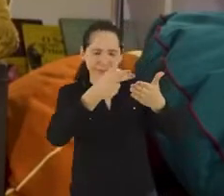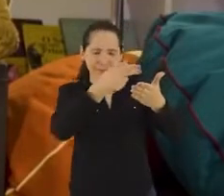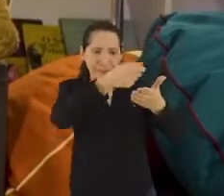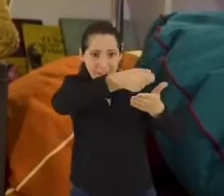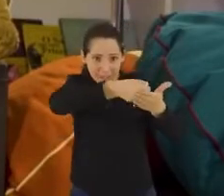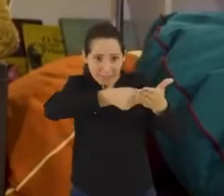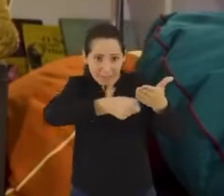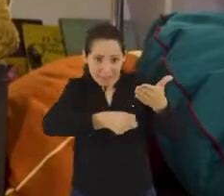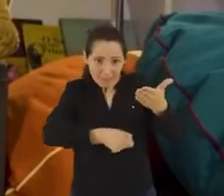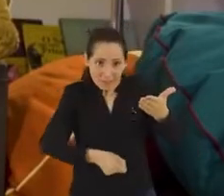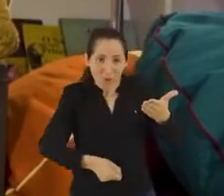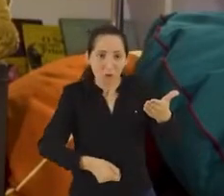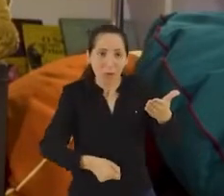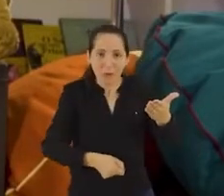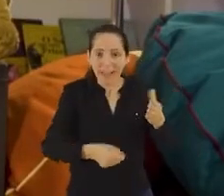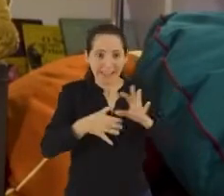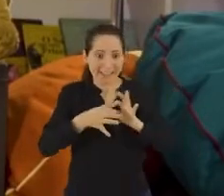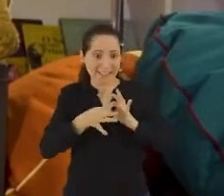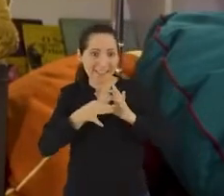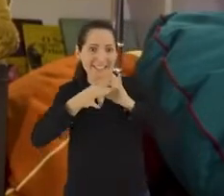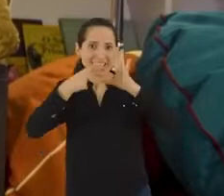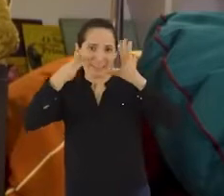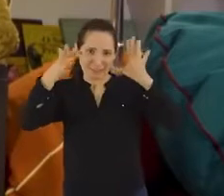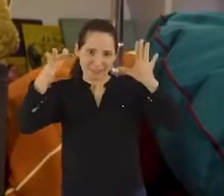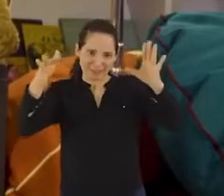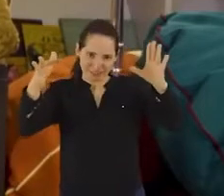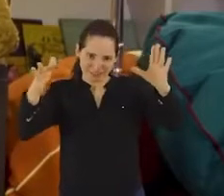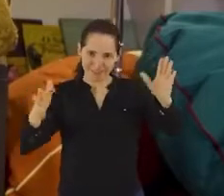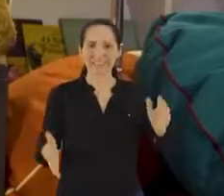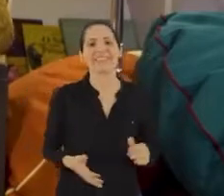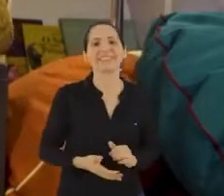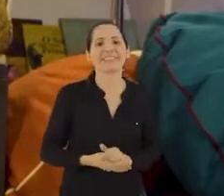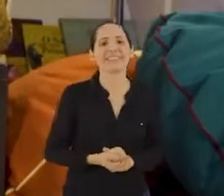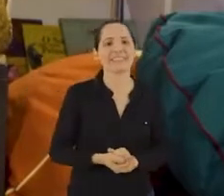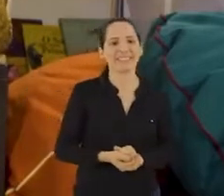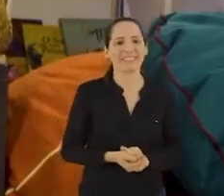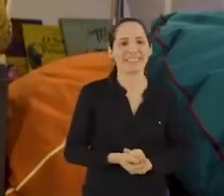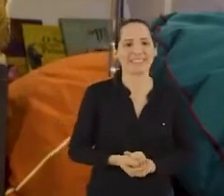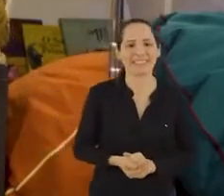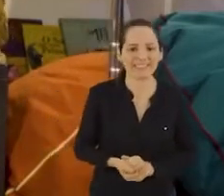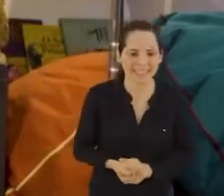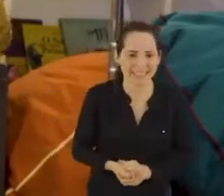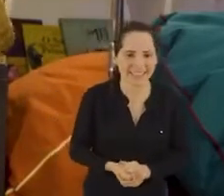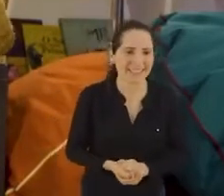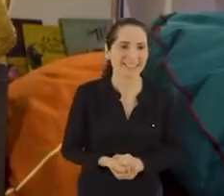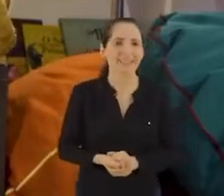escritora, passarinheira, Semiramis Paterno.